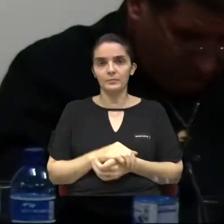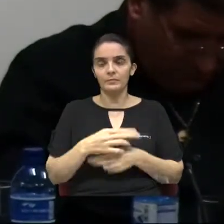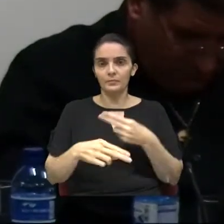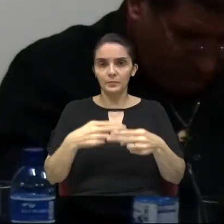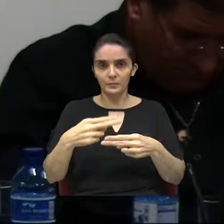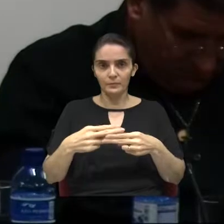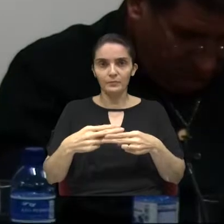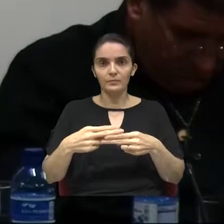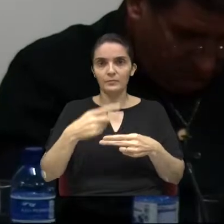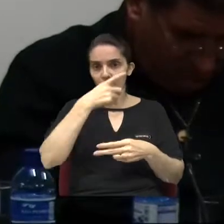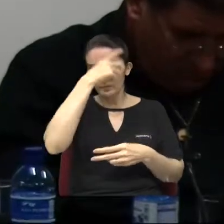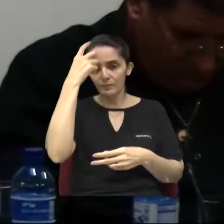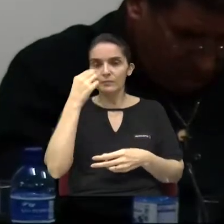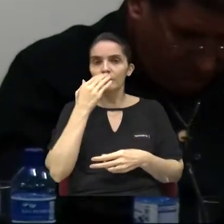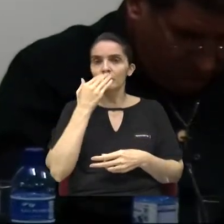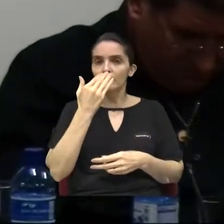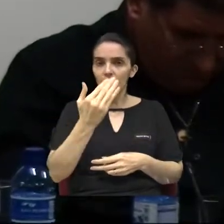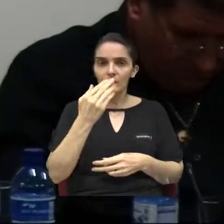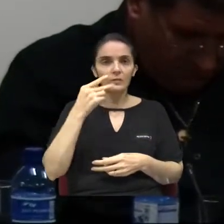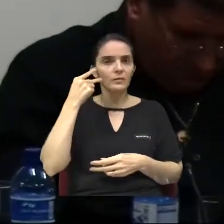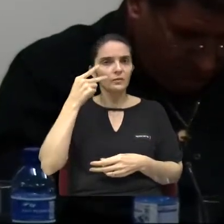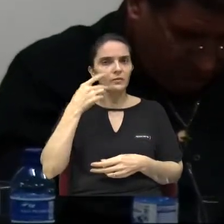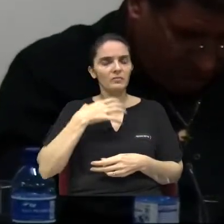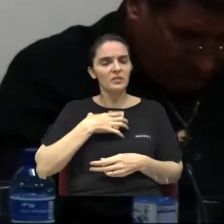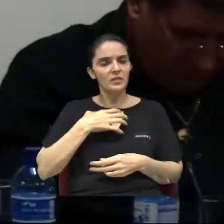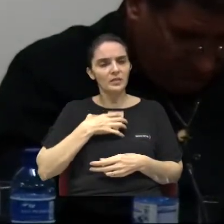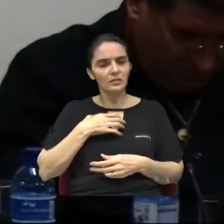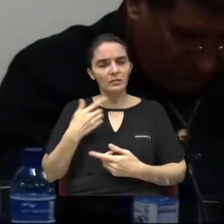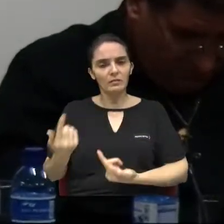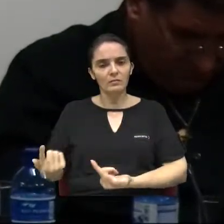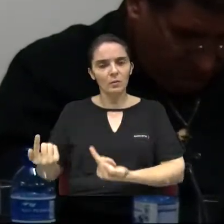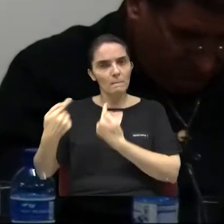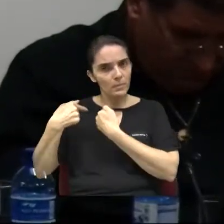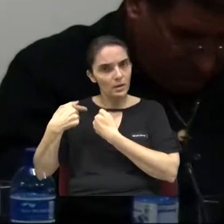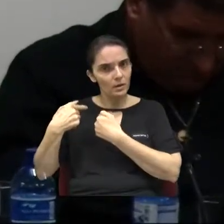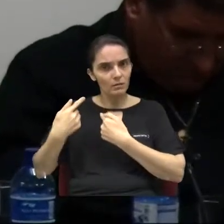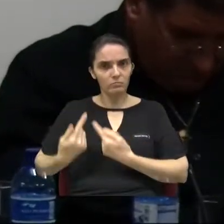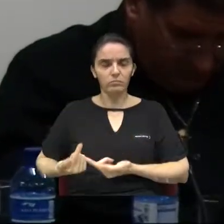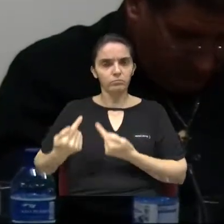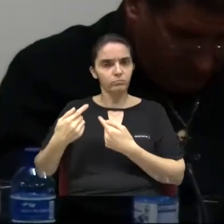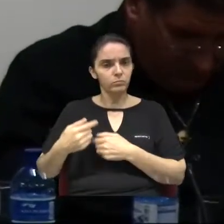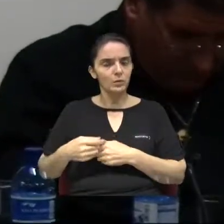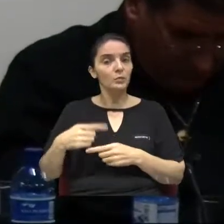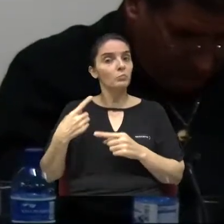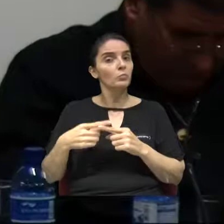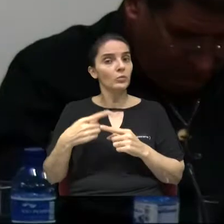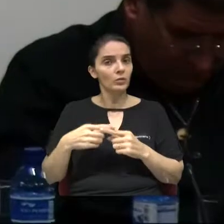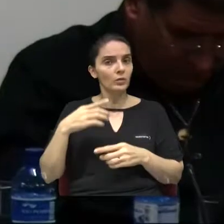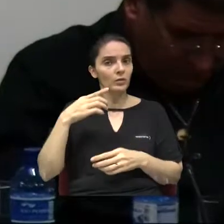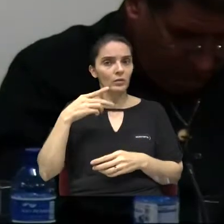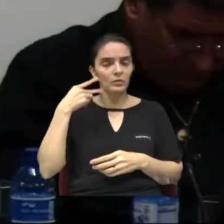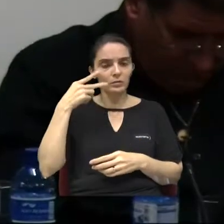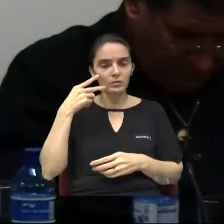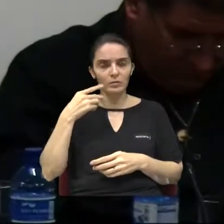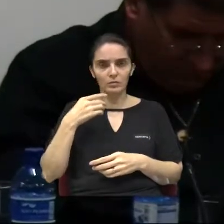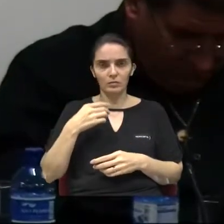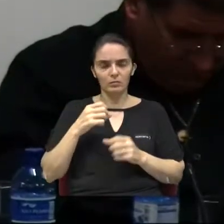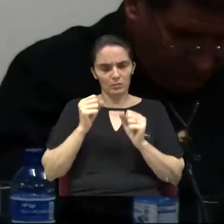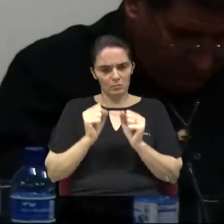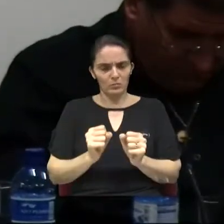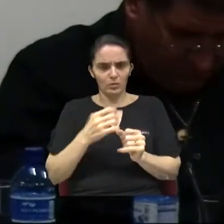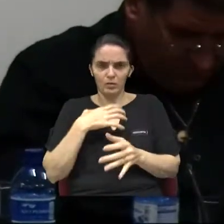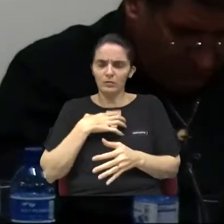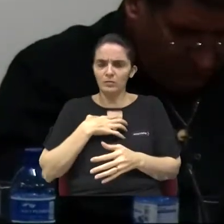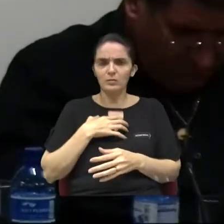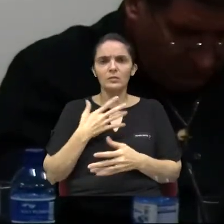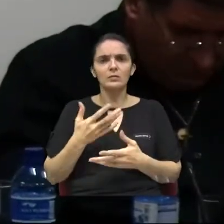peço até aqueles vereadores que se sentiram ofendidos, porque os vereadores têm o direito de se sentir ofendidos. Os